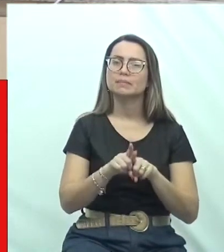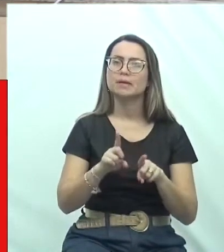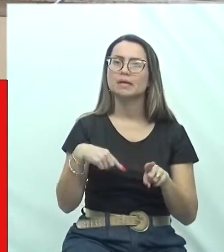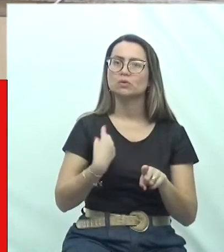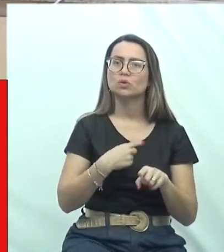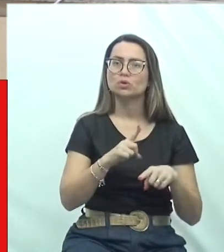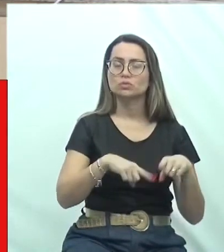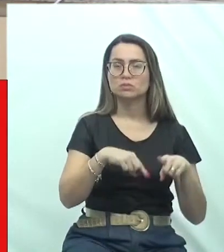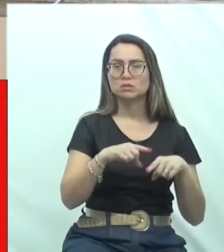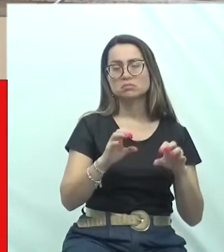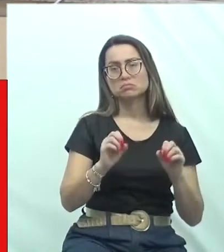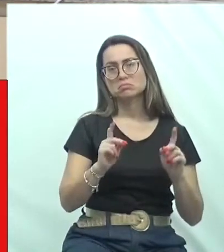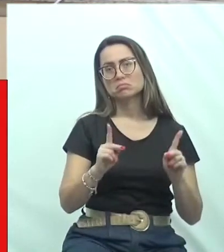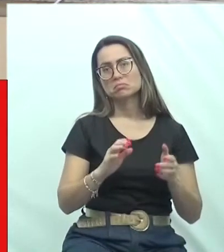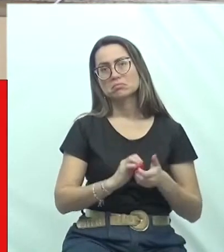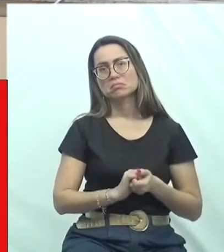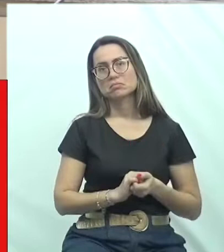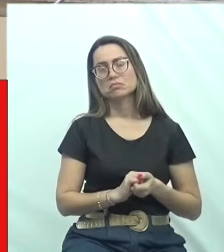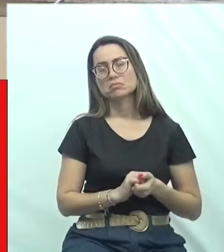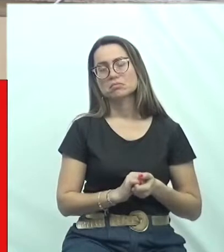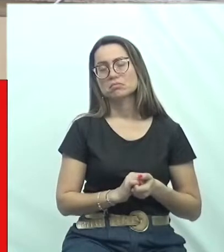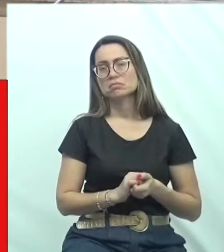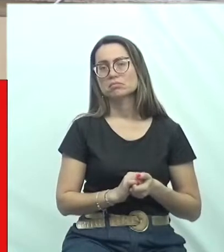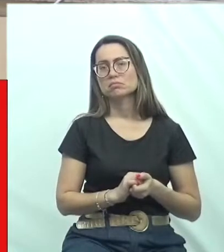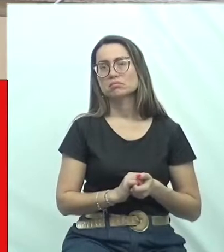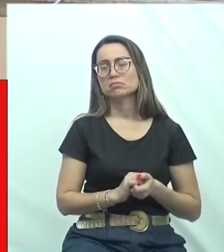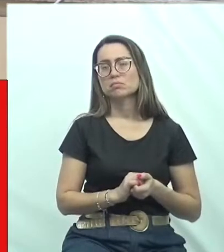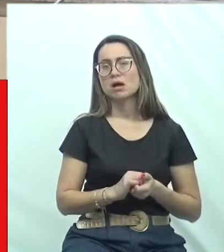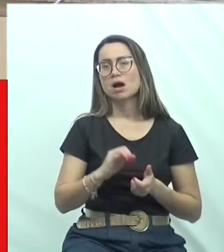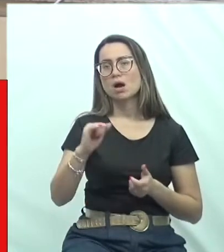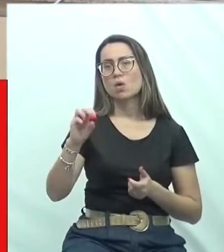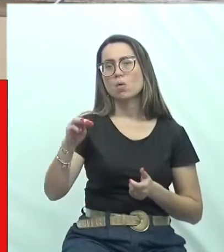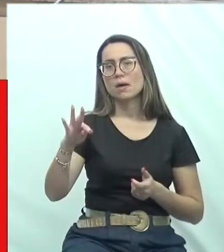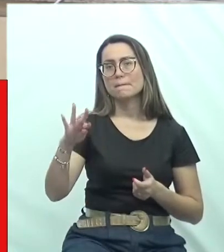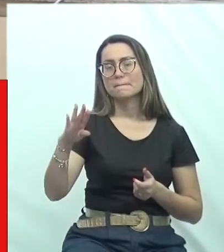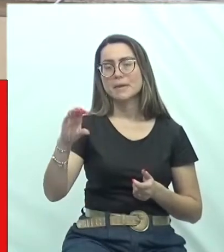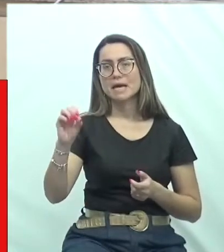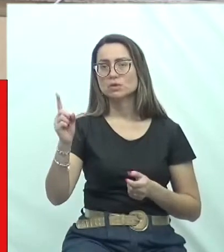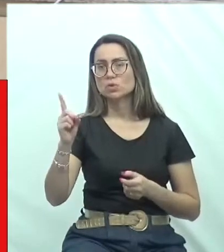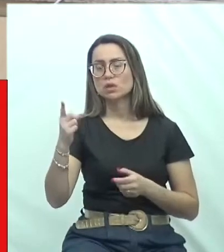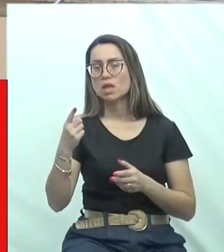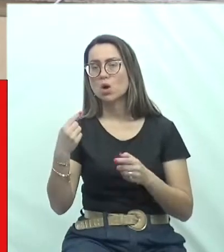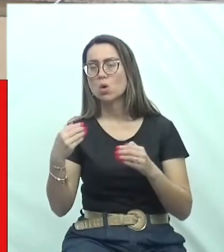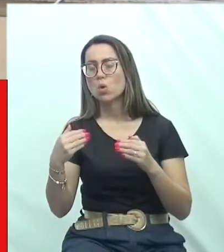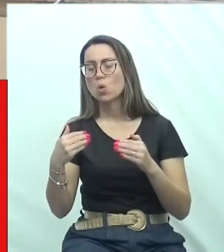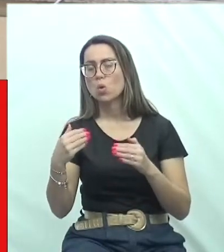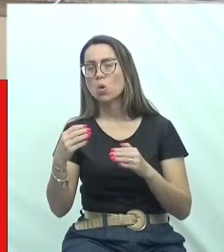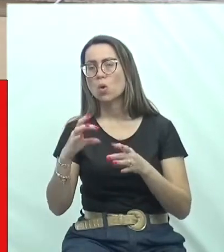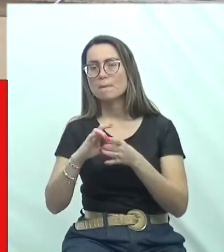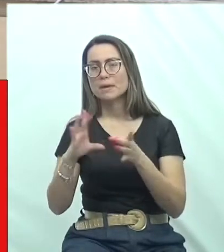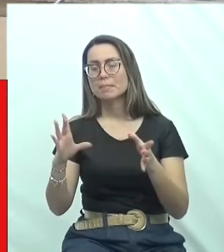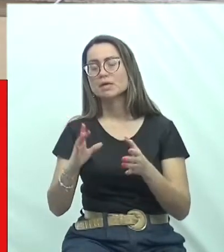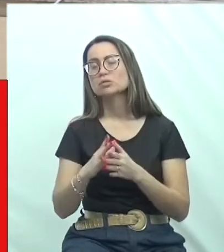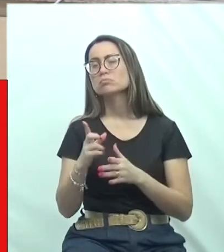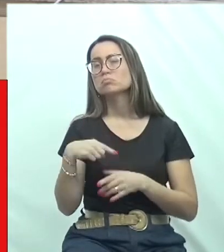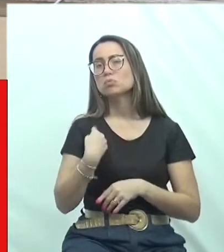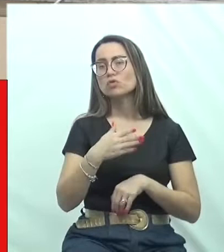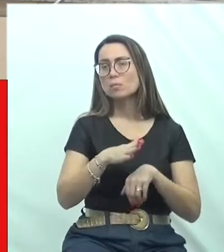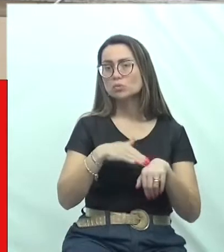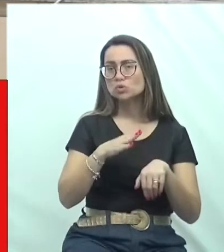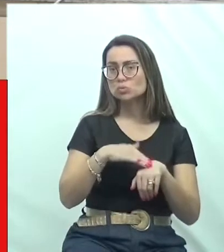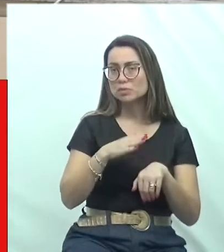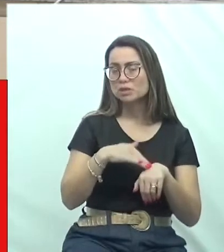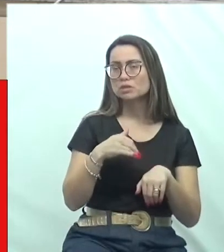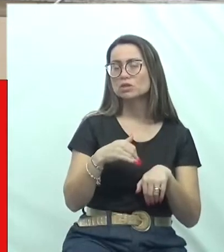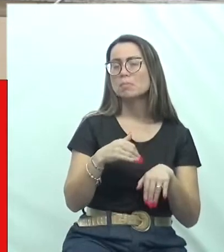equipamentos, por que não? Já que o Inmetro não homologa, vamos solicitar que o estudo da ABNT, né, Associação